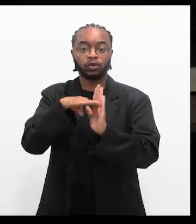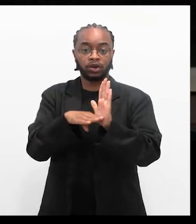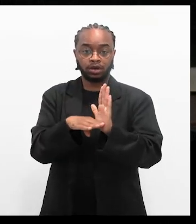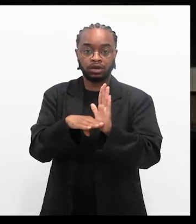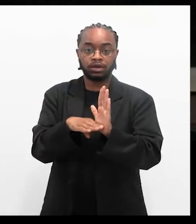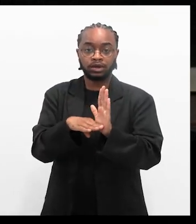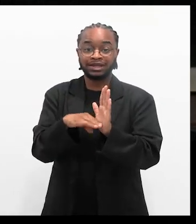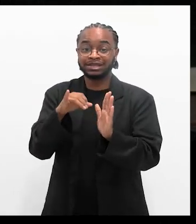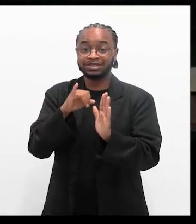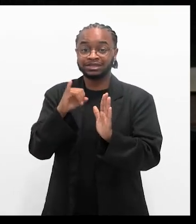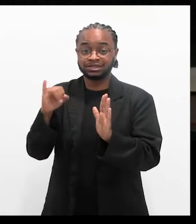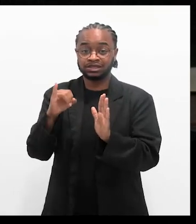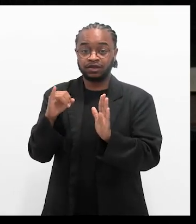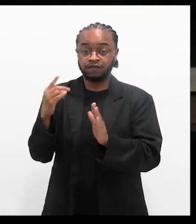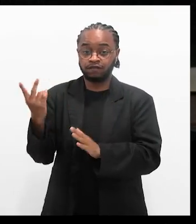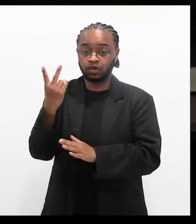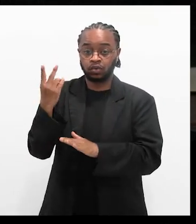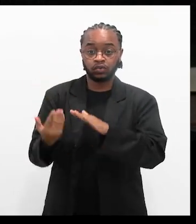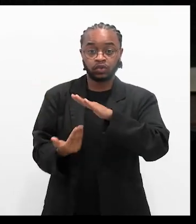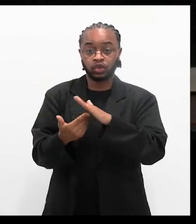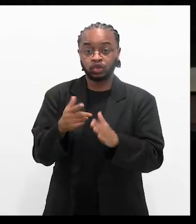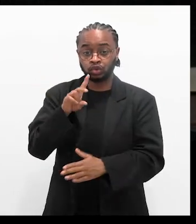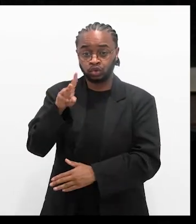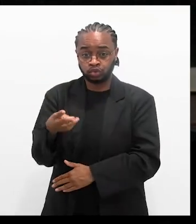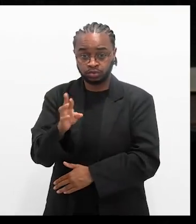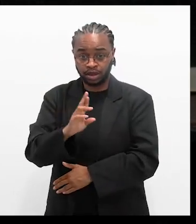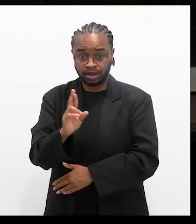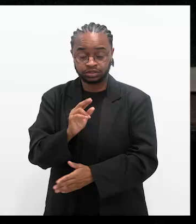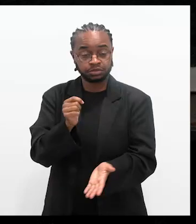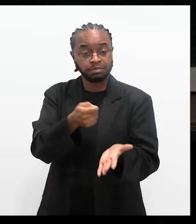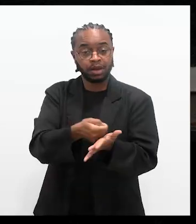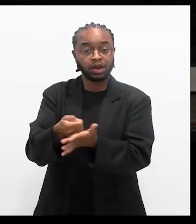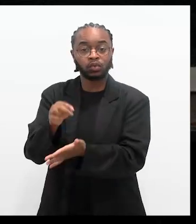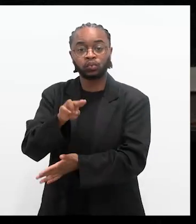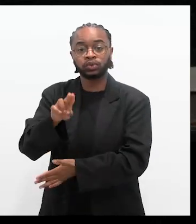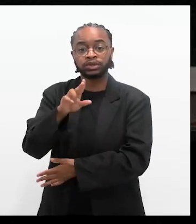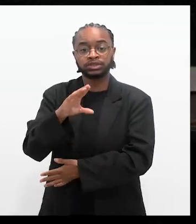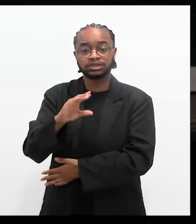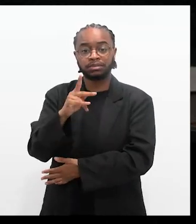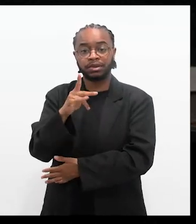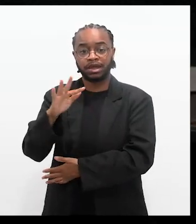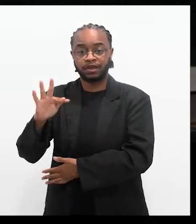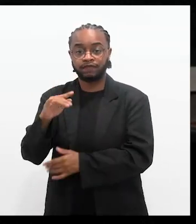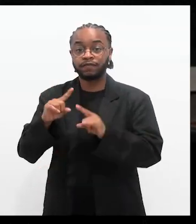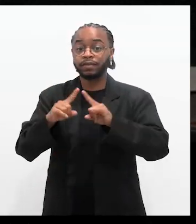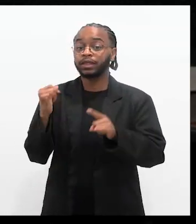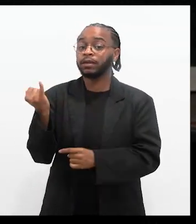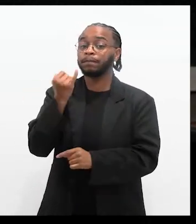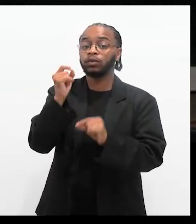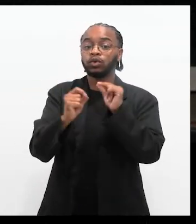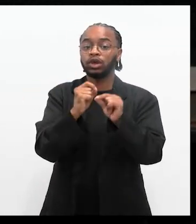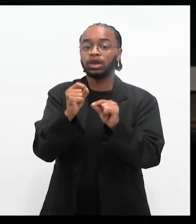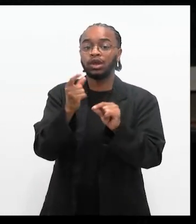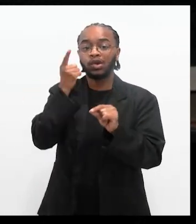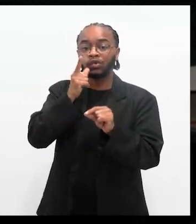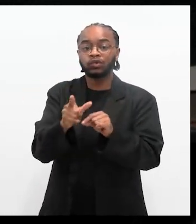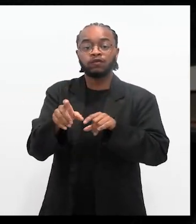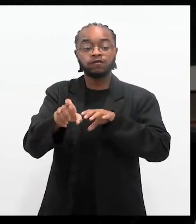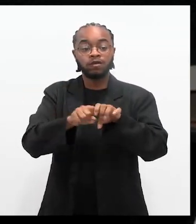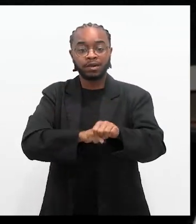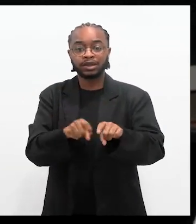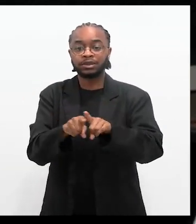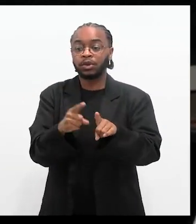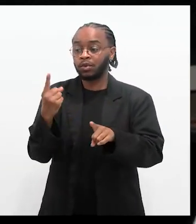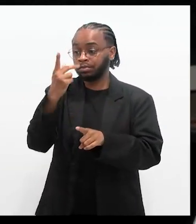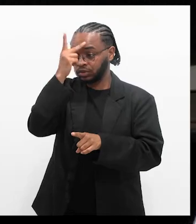programa que até R$2.000 você financia no CPF. Mas o importante é você fazer a formação e colocar alguém